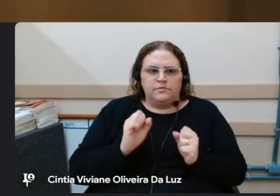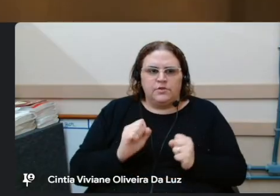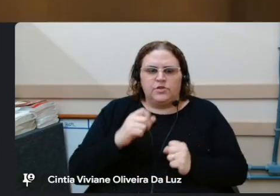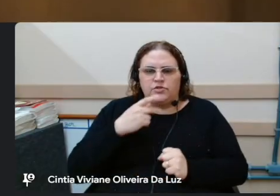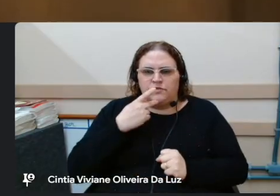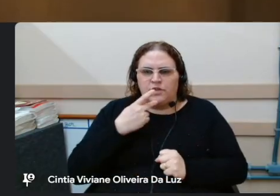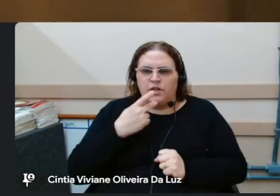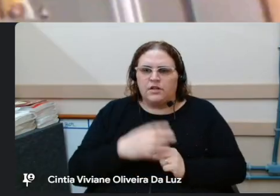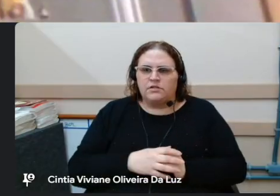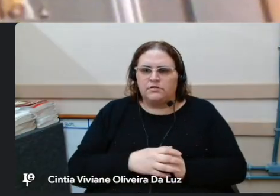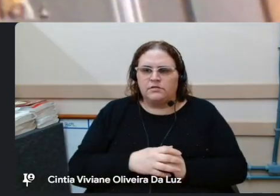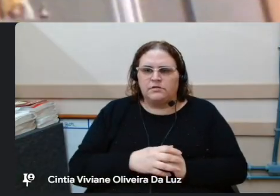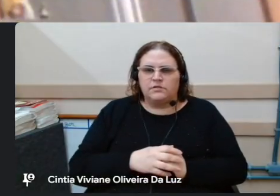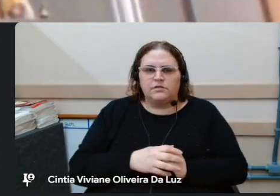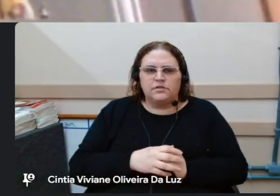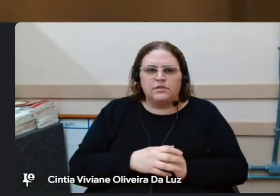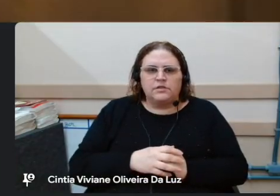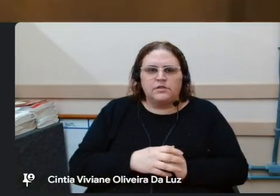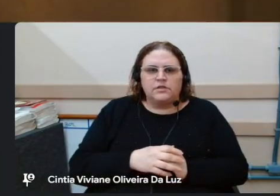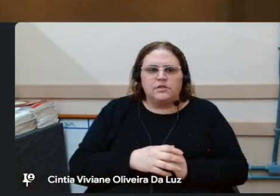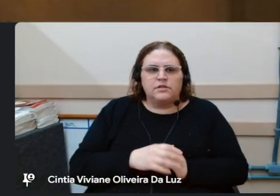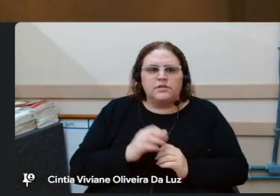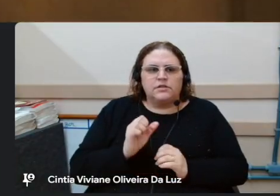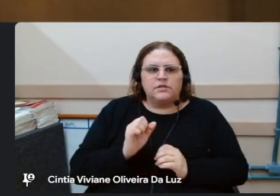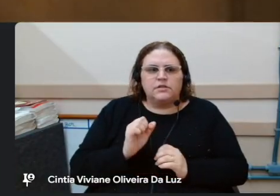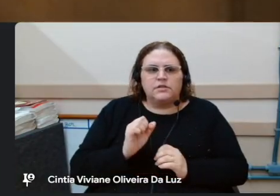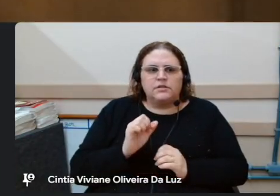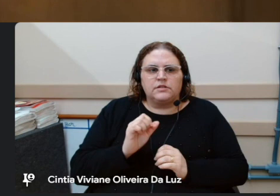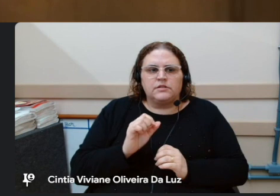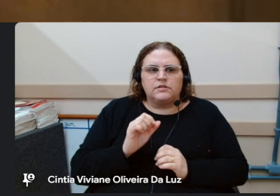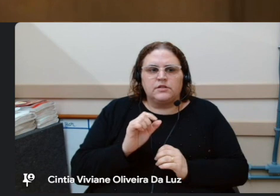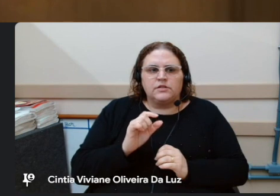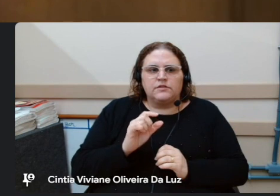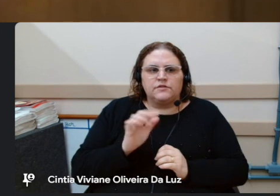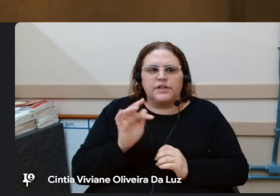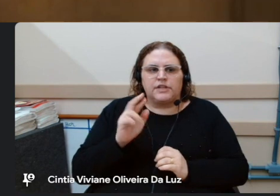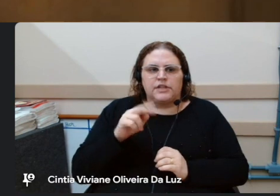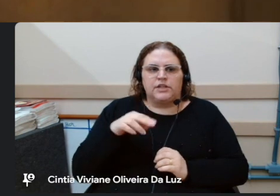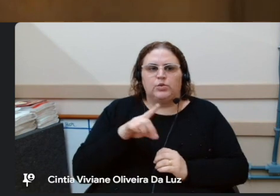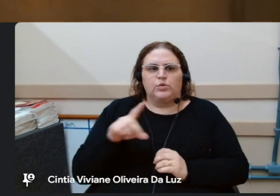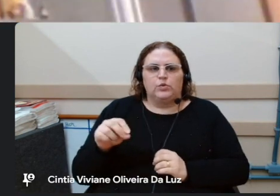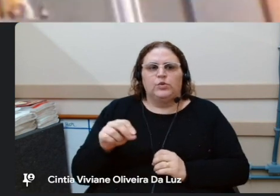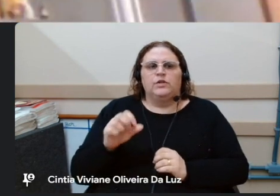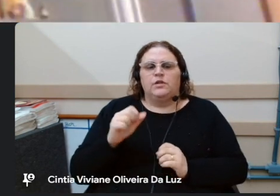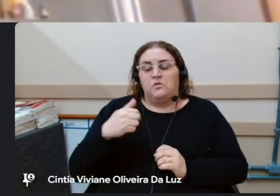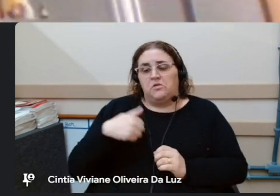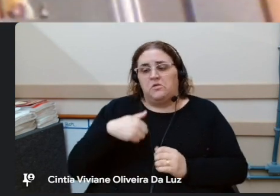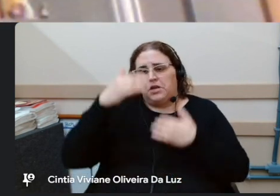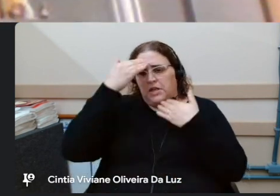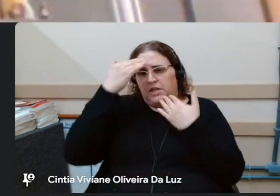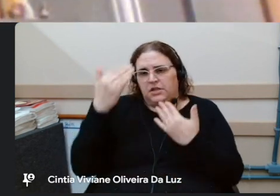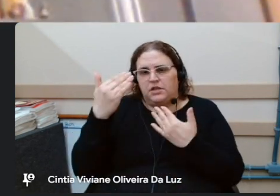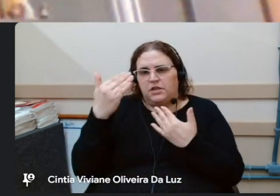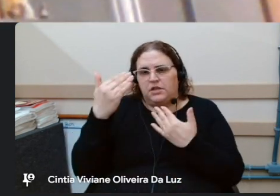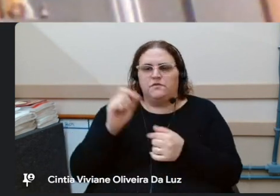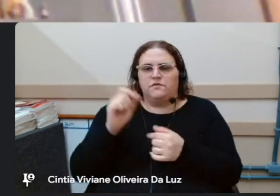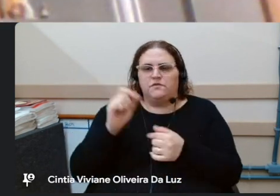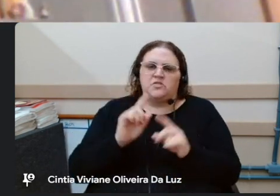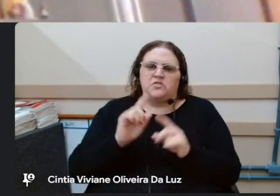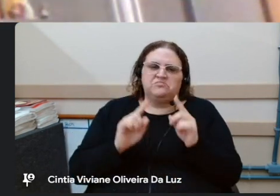bacana pode falar Fernando desculpa não só eu Eu que agradeço né